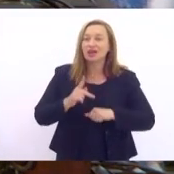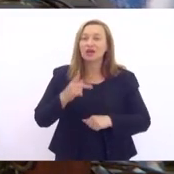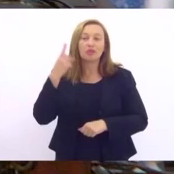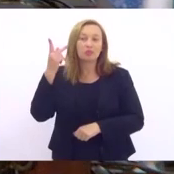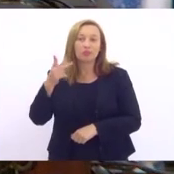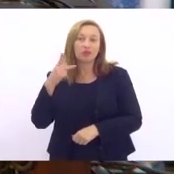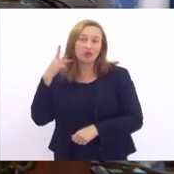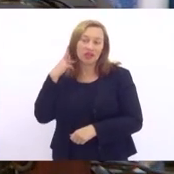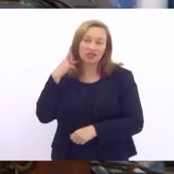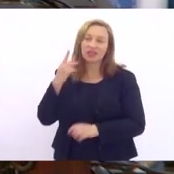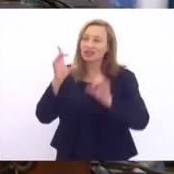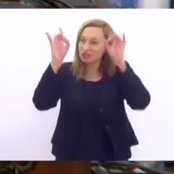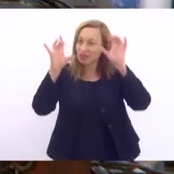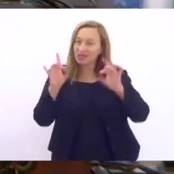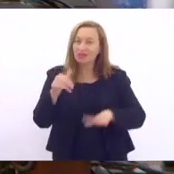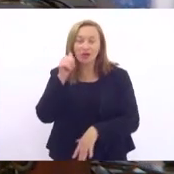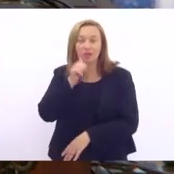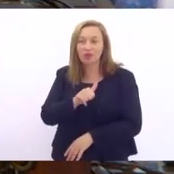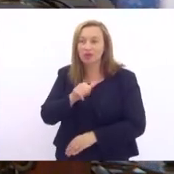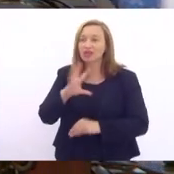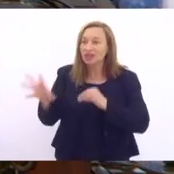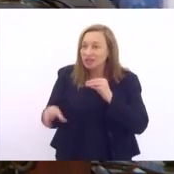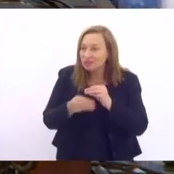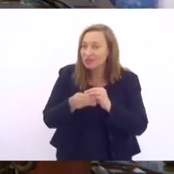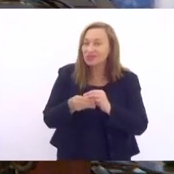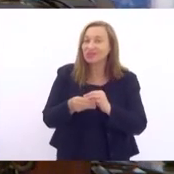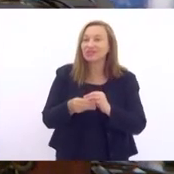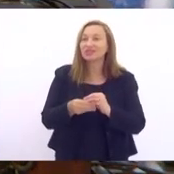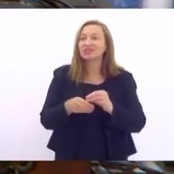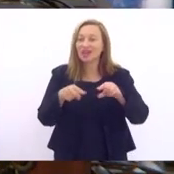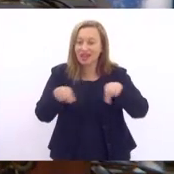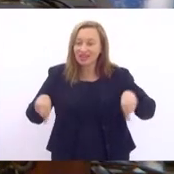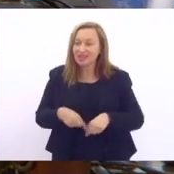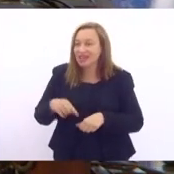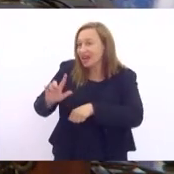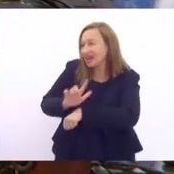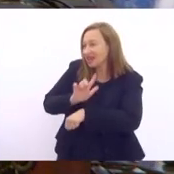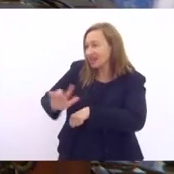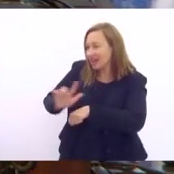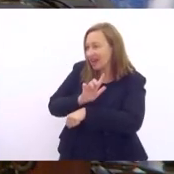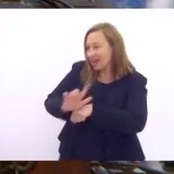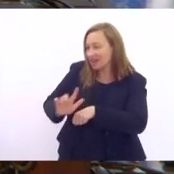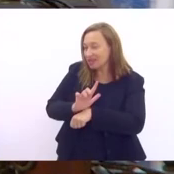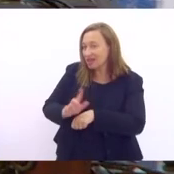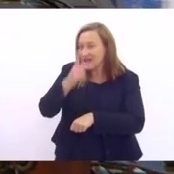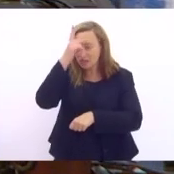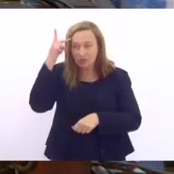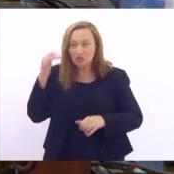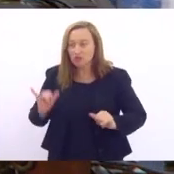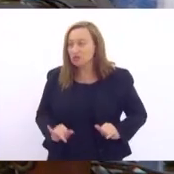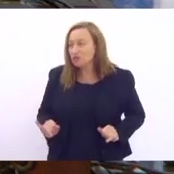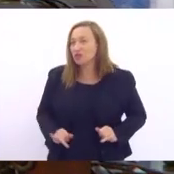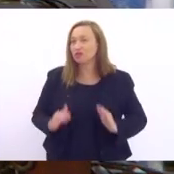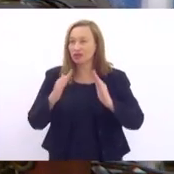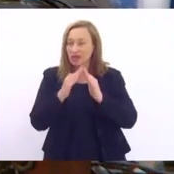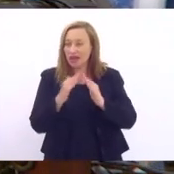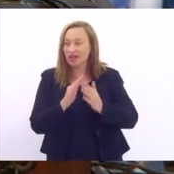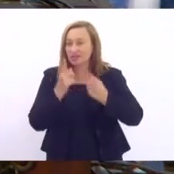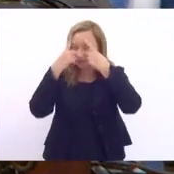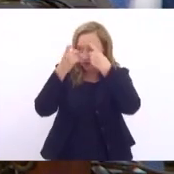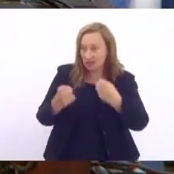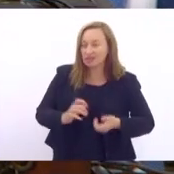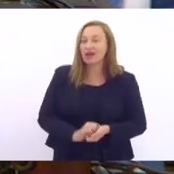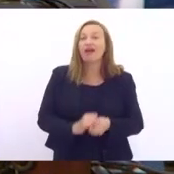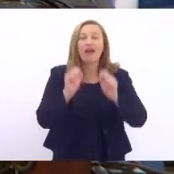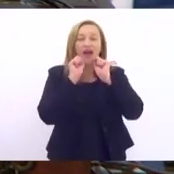e implantamos a Sala Lilás em auxílio às vítimas da violência doméstica. A Alerj se mostrou também